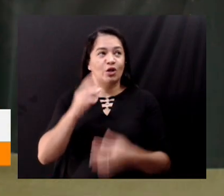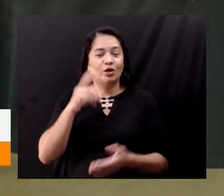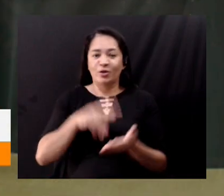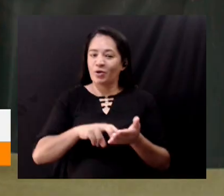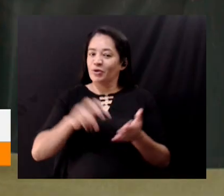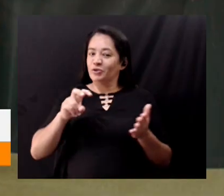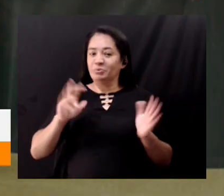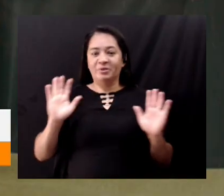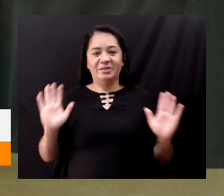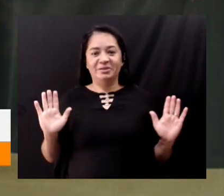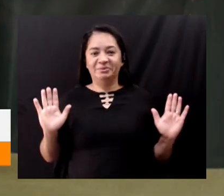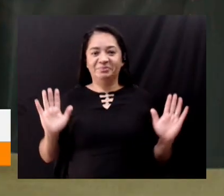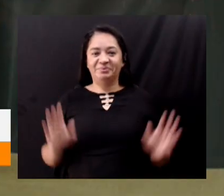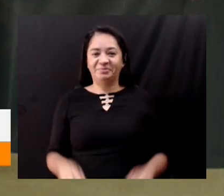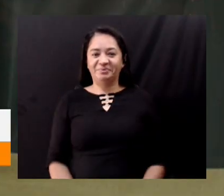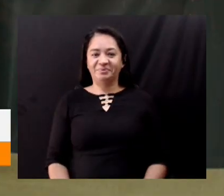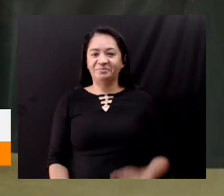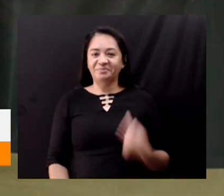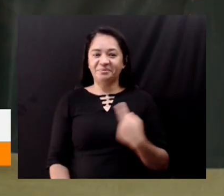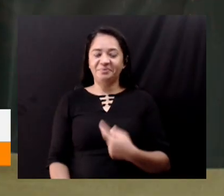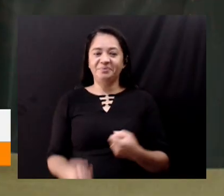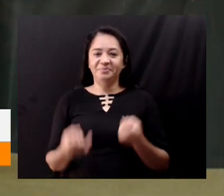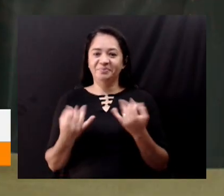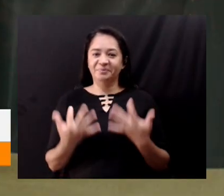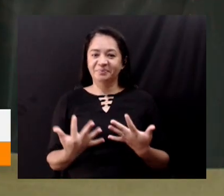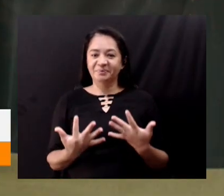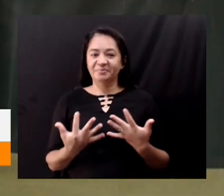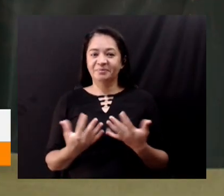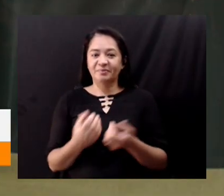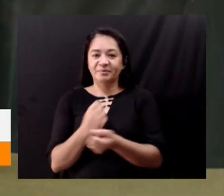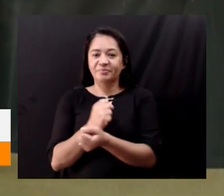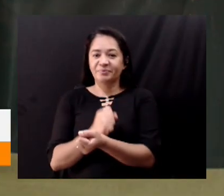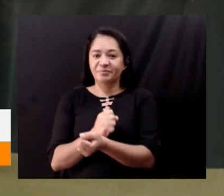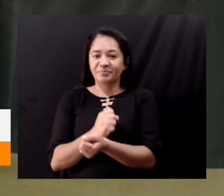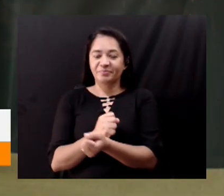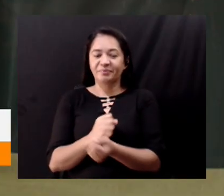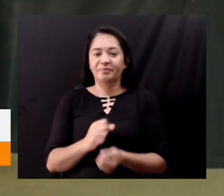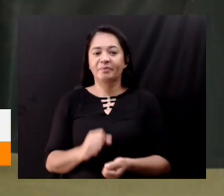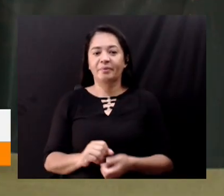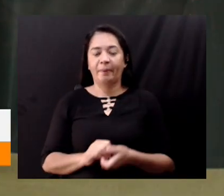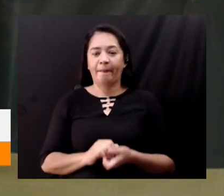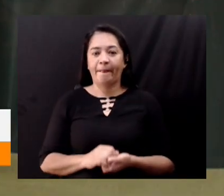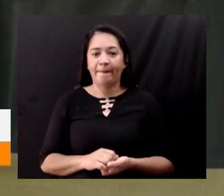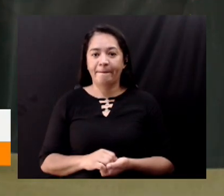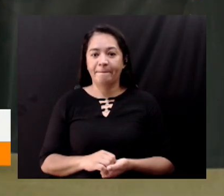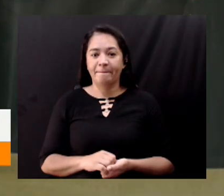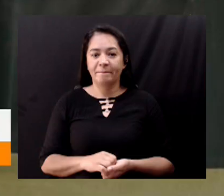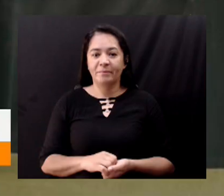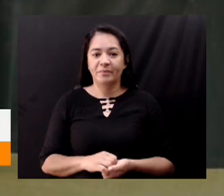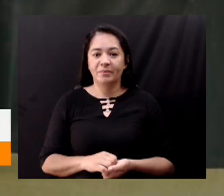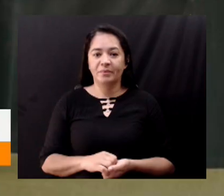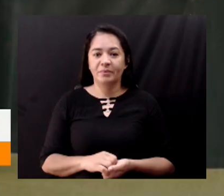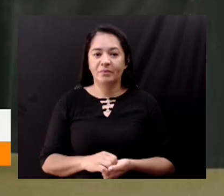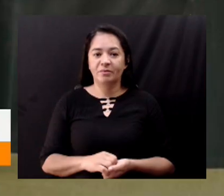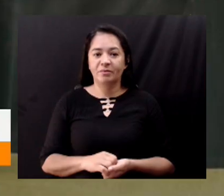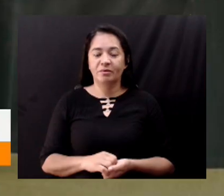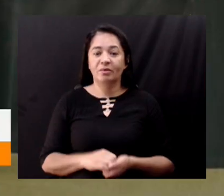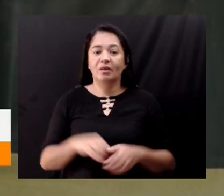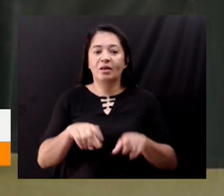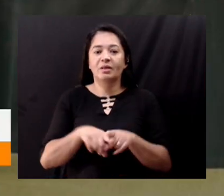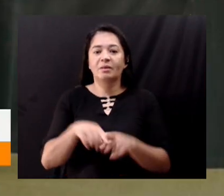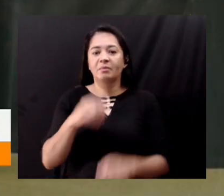Agora, como a gente está falando aí de vício, né, tem aí a questão do açúcar. Eu falo do café porque o